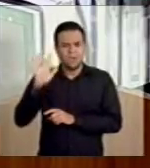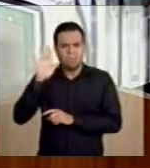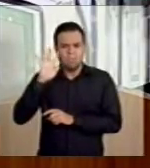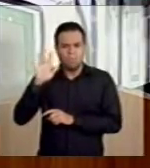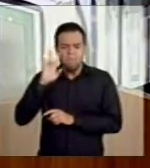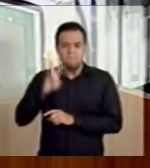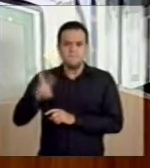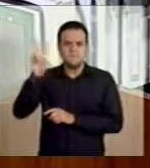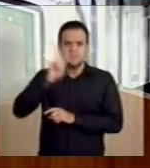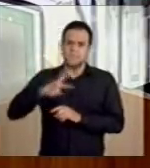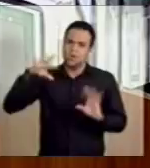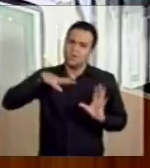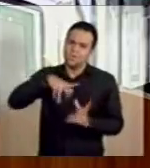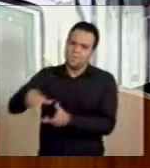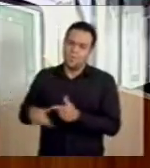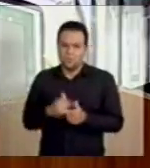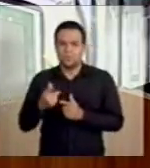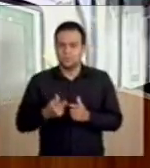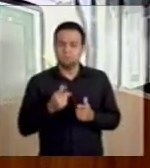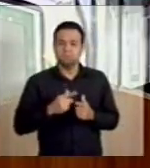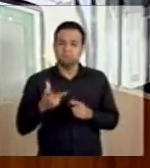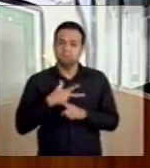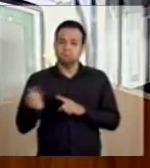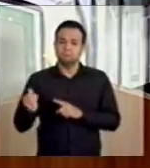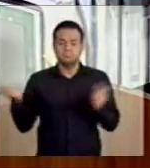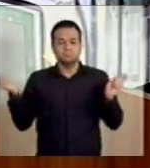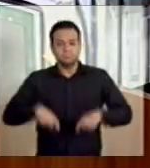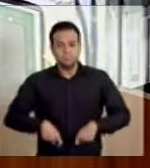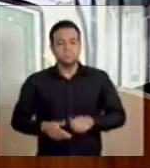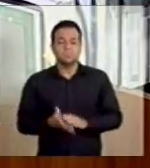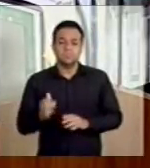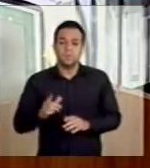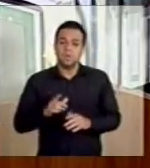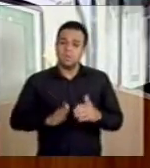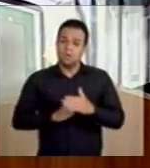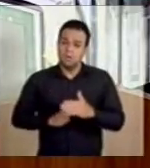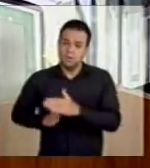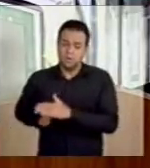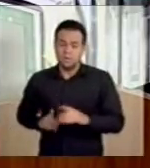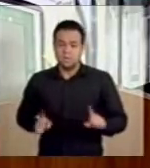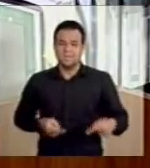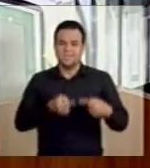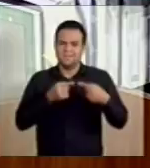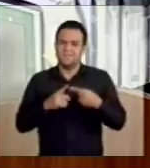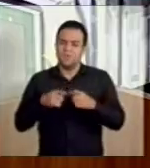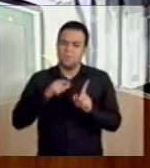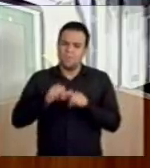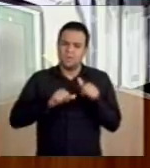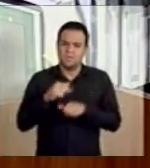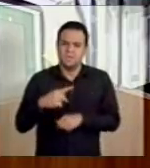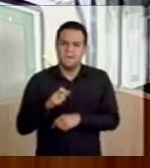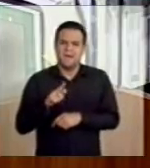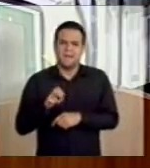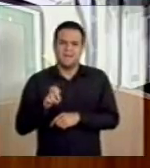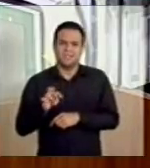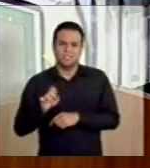mundo, superando os desafios impostos pela necessidade de mudança de paradigmas em ordem a